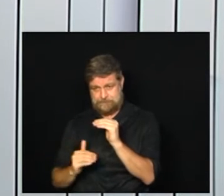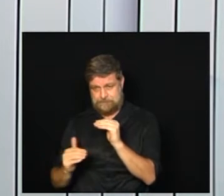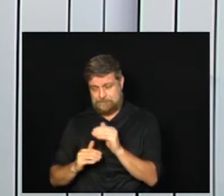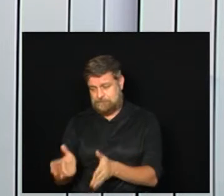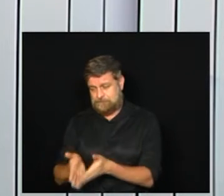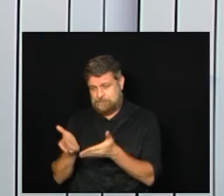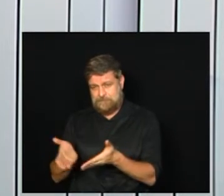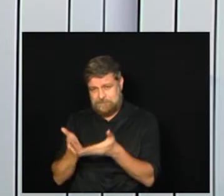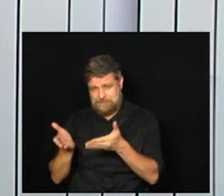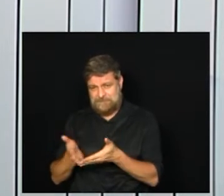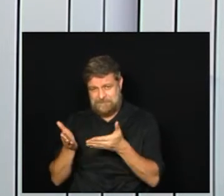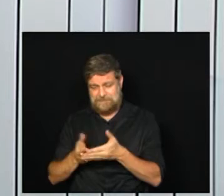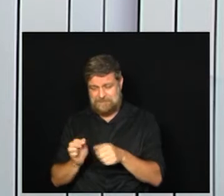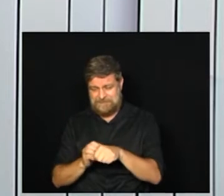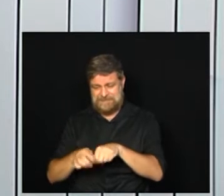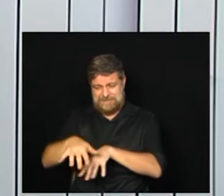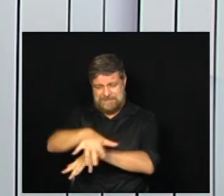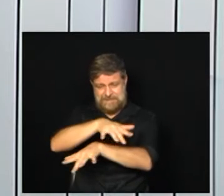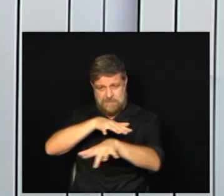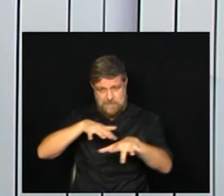tem certo e errado, né, Gustavo? Assim,